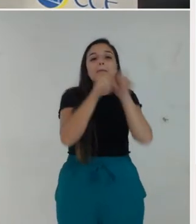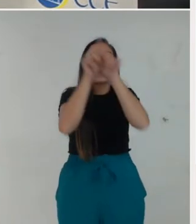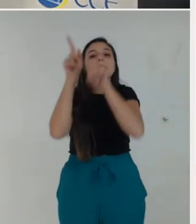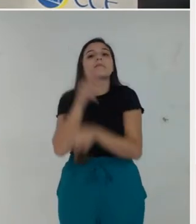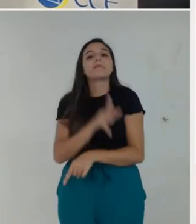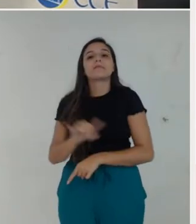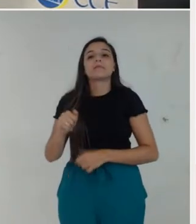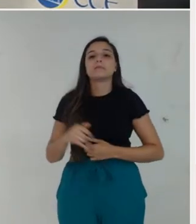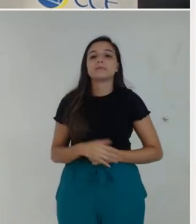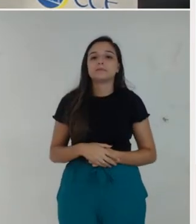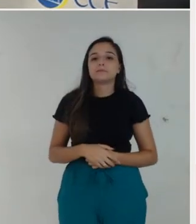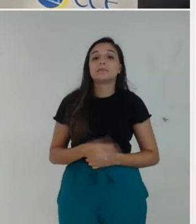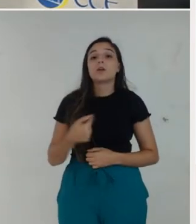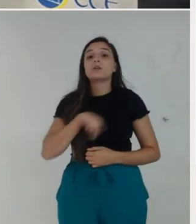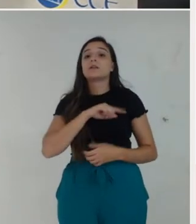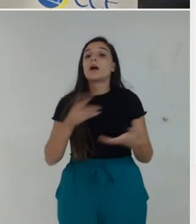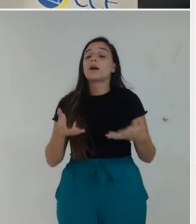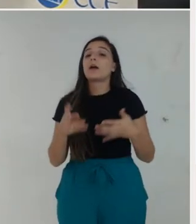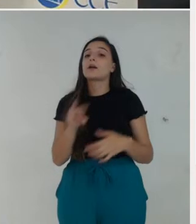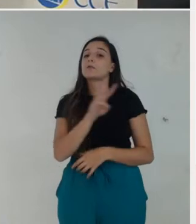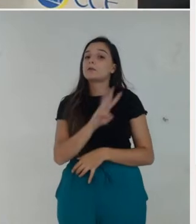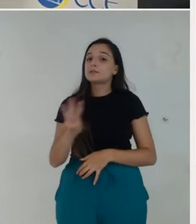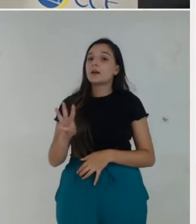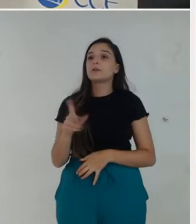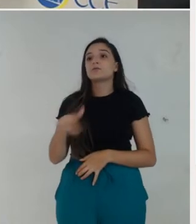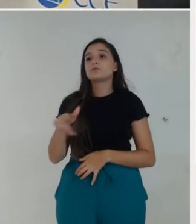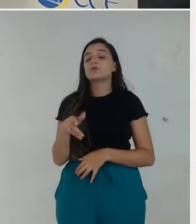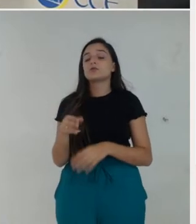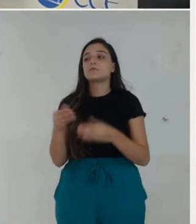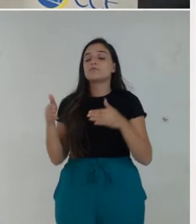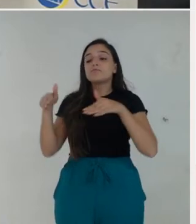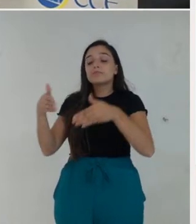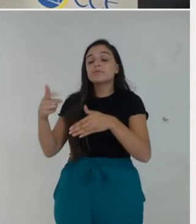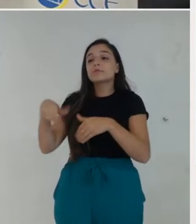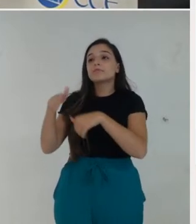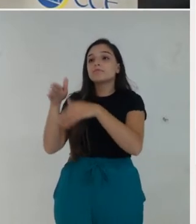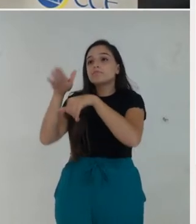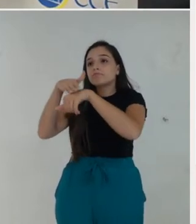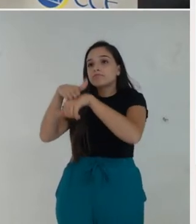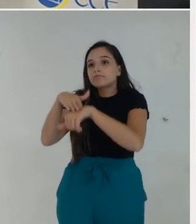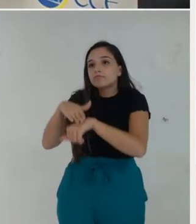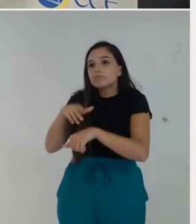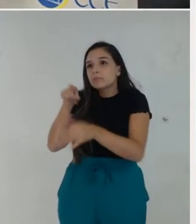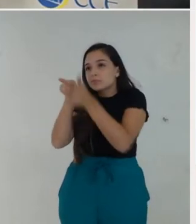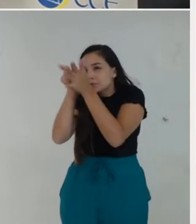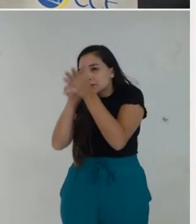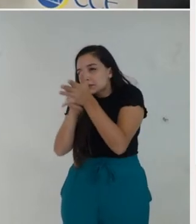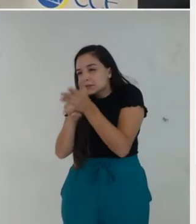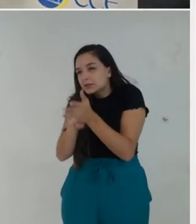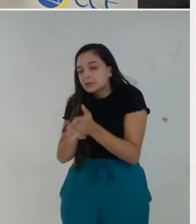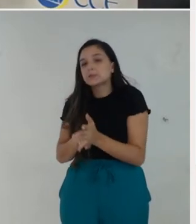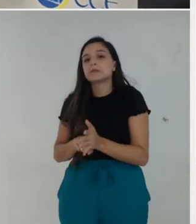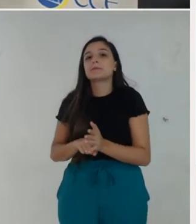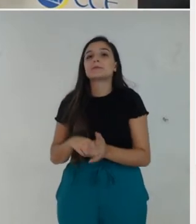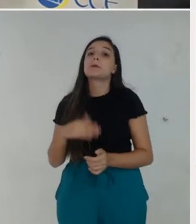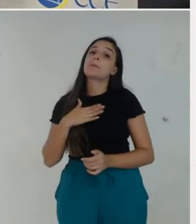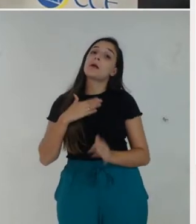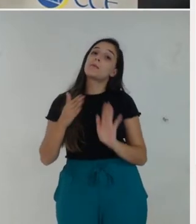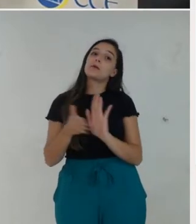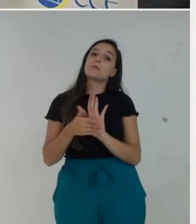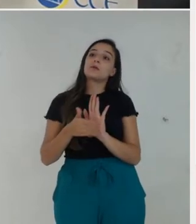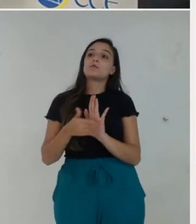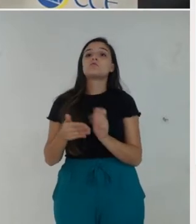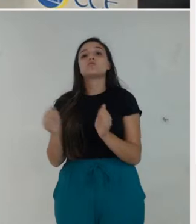disponibilizar. Então a gente quer que o site do Núcleo seja essa fonte aí também de pesquisa e de dados. Essa é a minha proposta